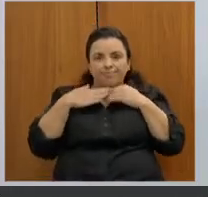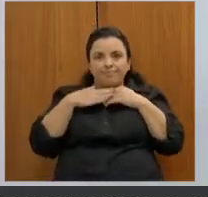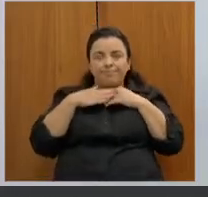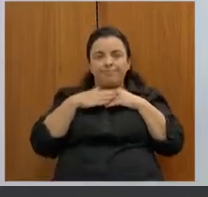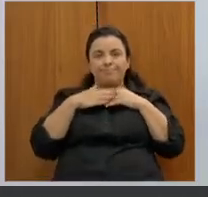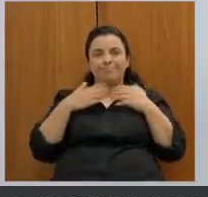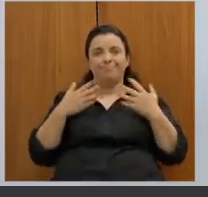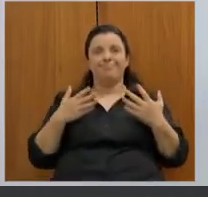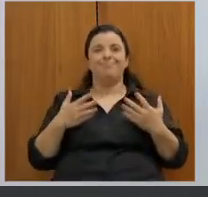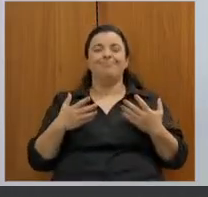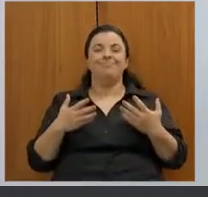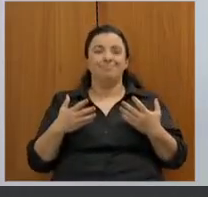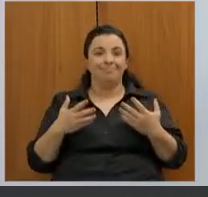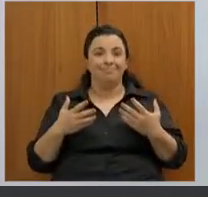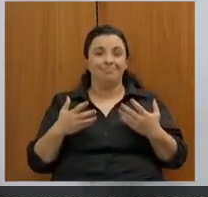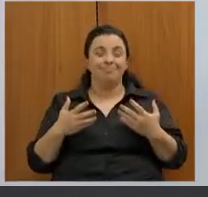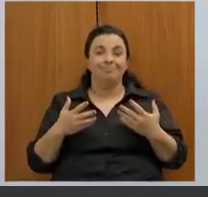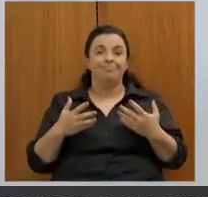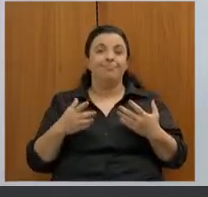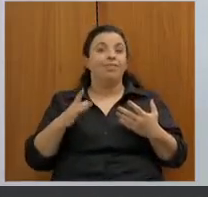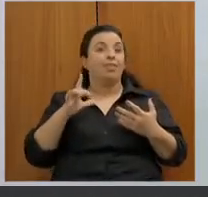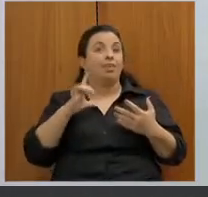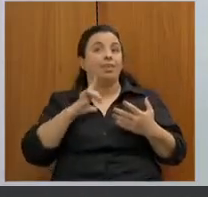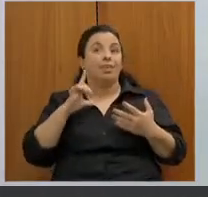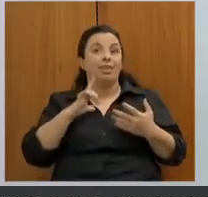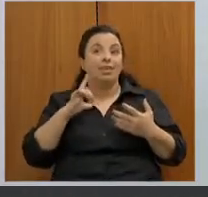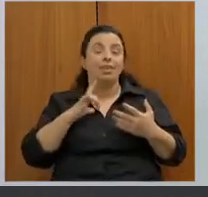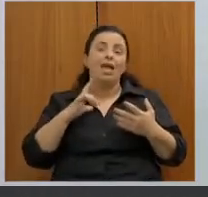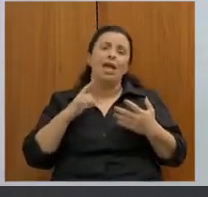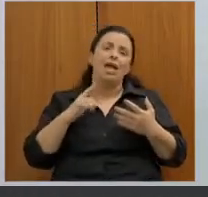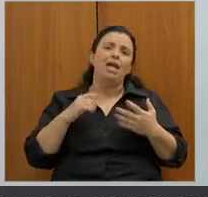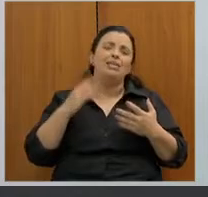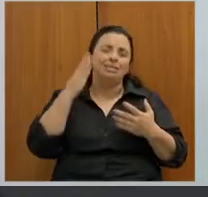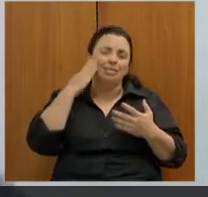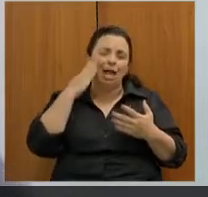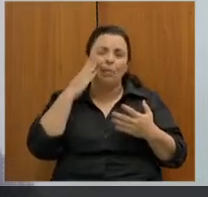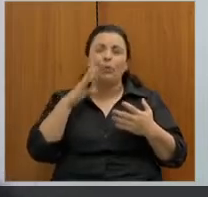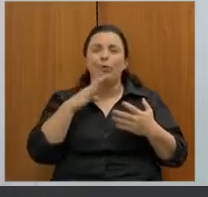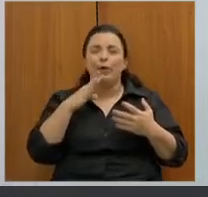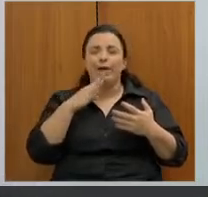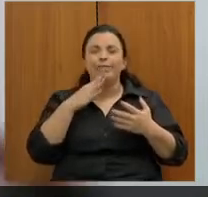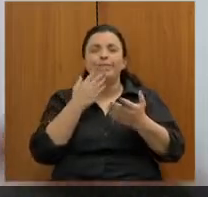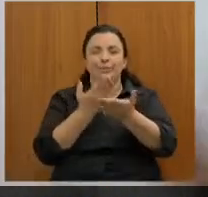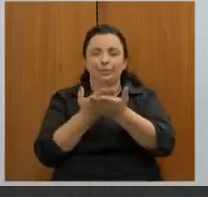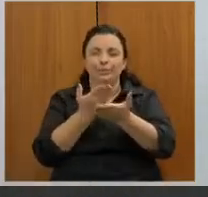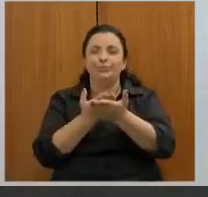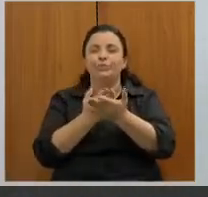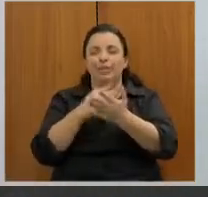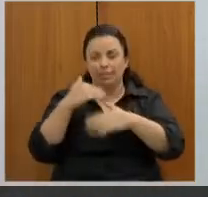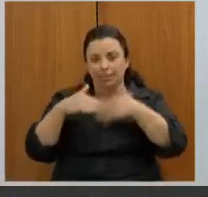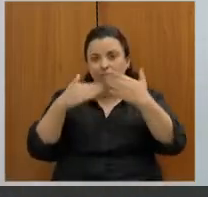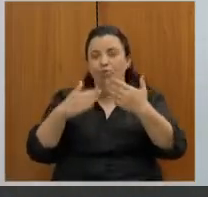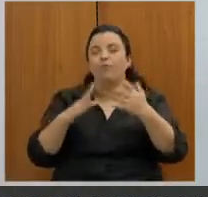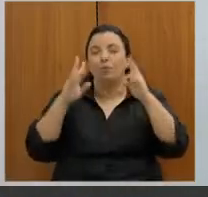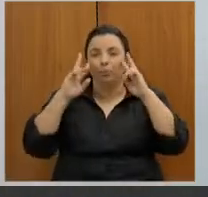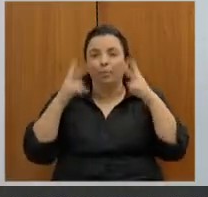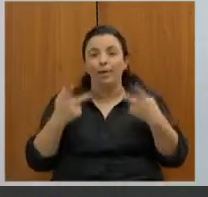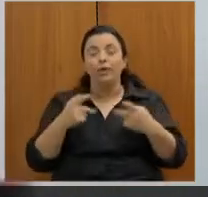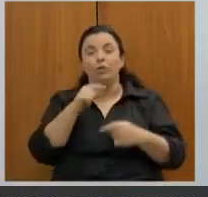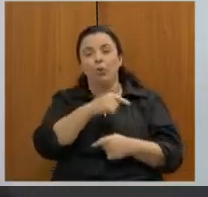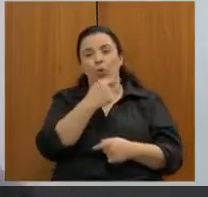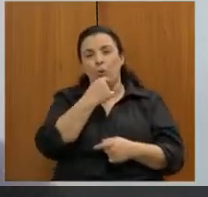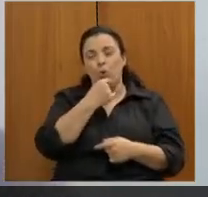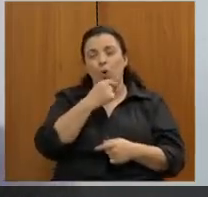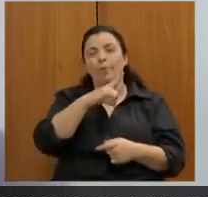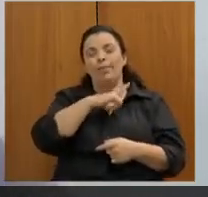nós temos todo aquele período né todo mundo diz toda desenvolvimento humano né que não usa adolescentes e eles nem tem o